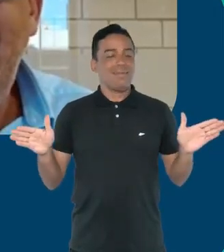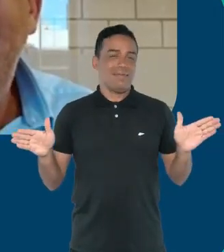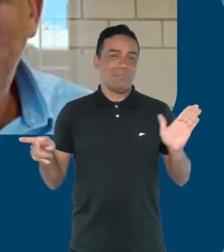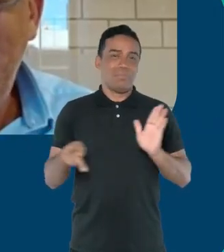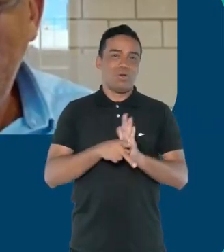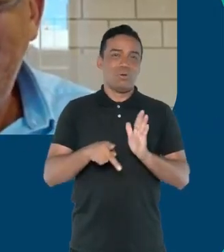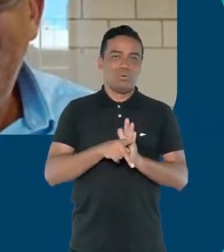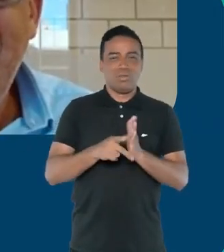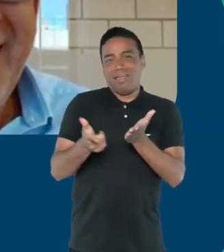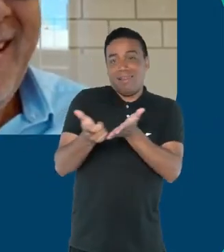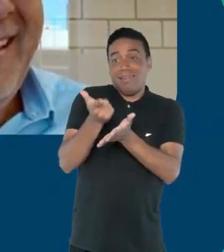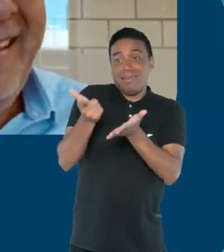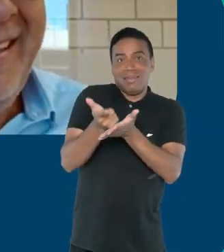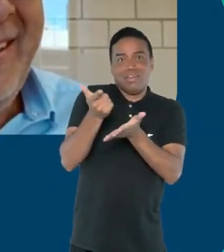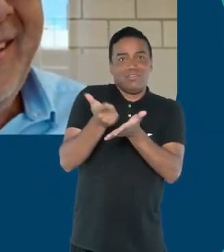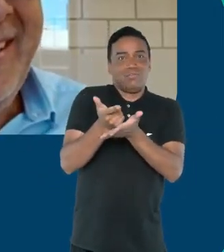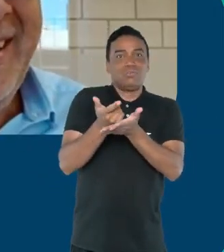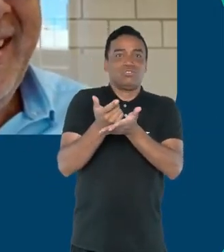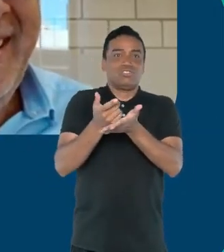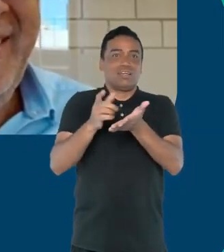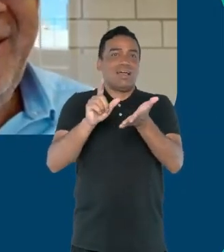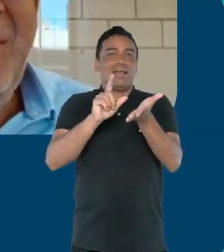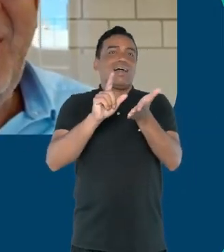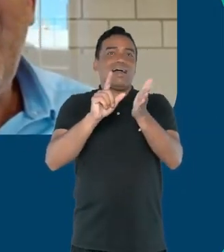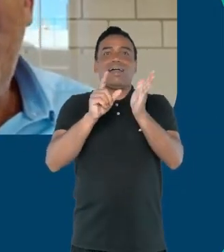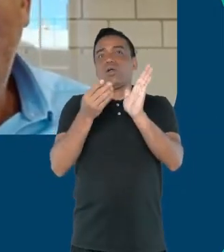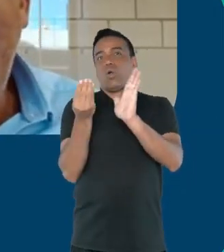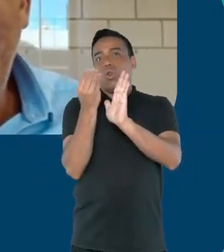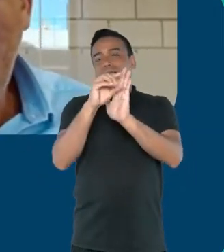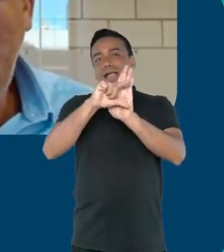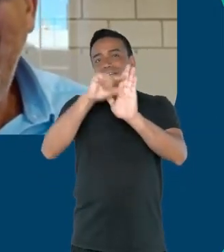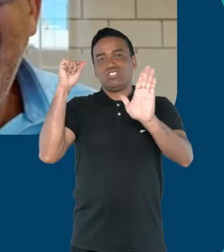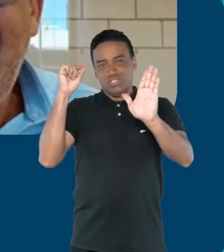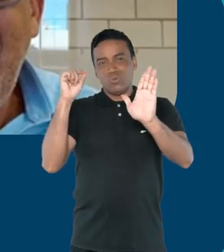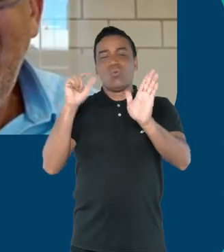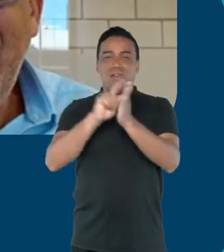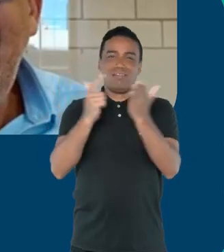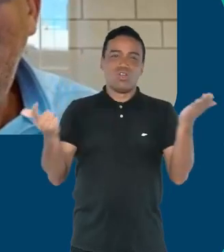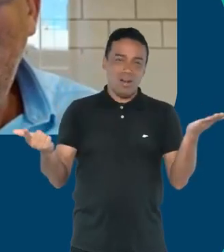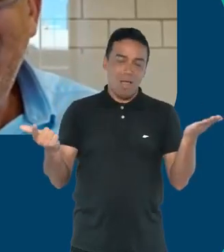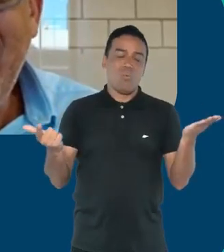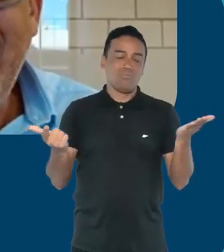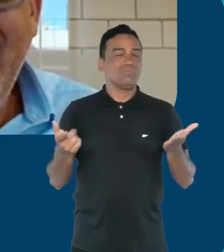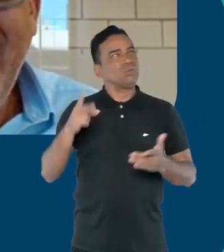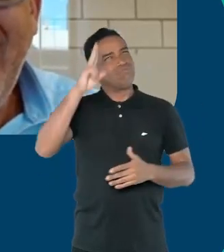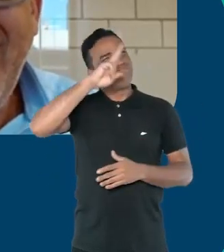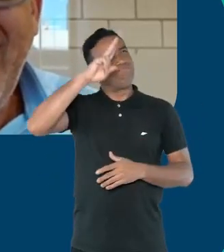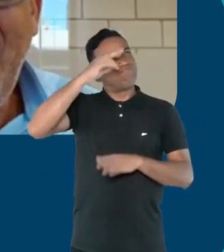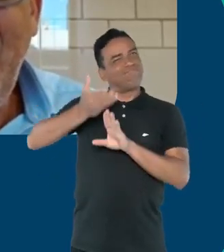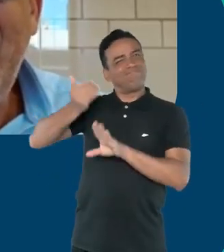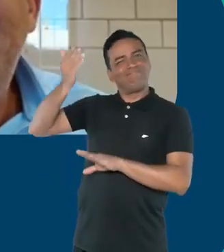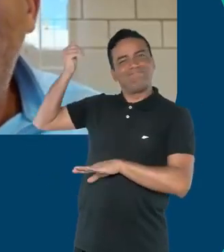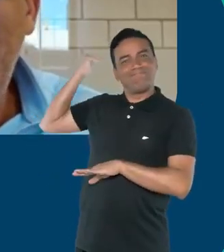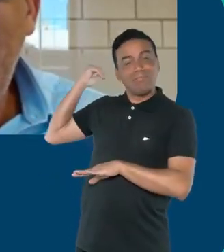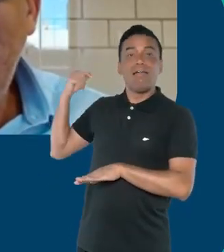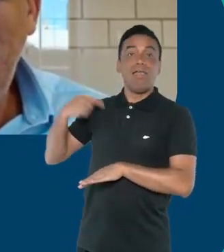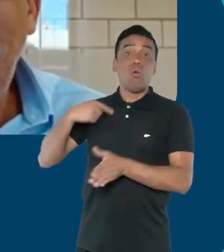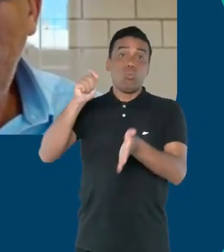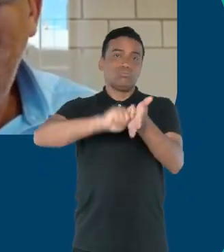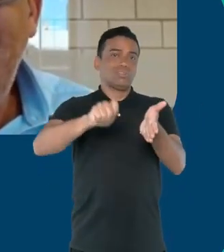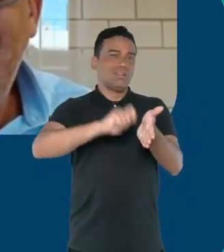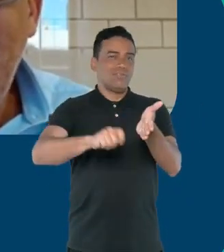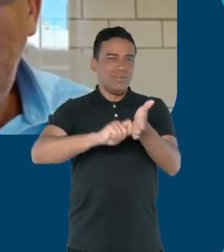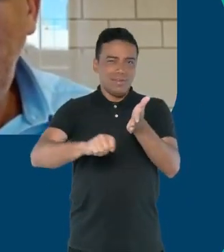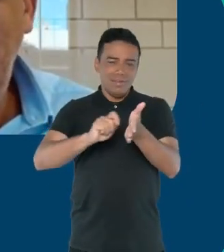dos Santos, um homem branco de cabelos grisalhos curtos. Ele traja camiseta de botões azul claro e usa